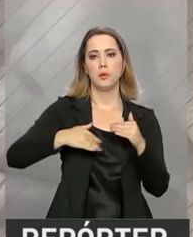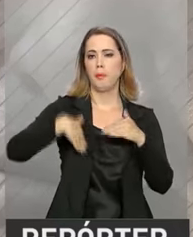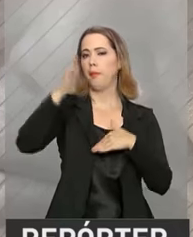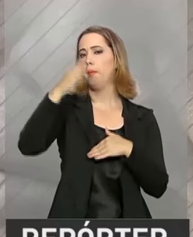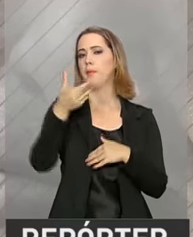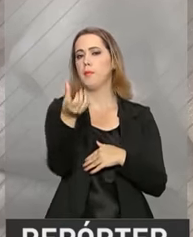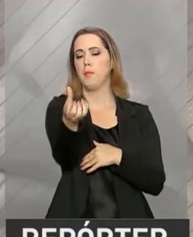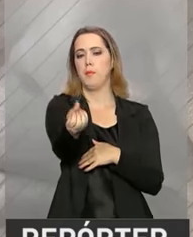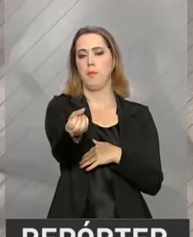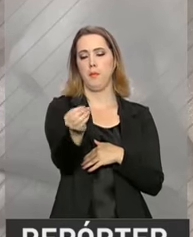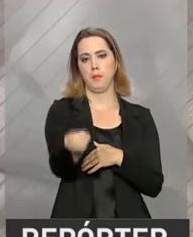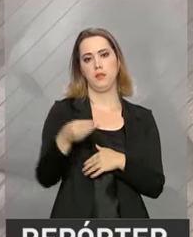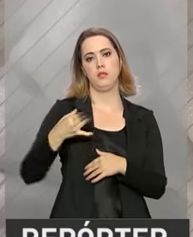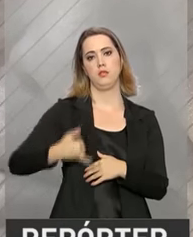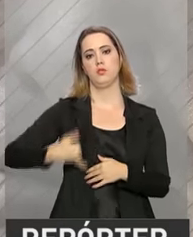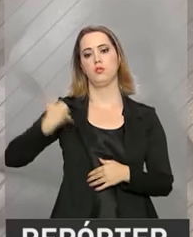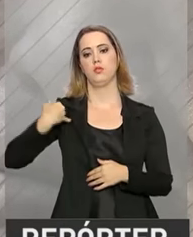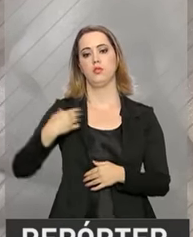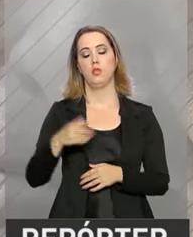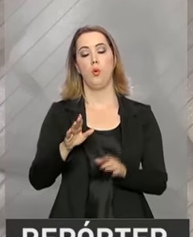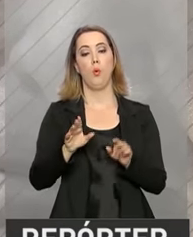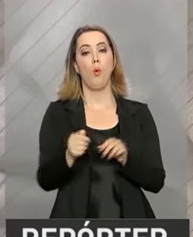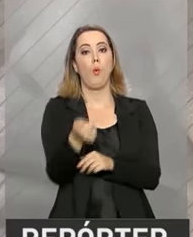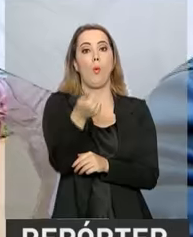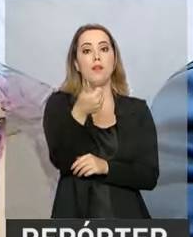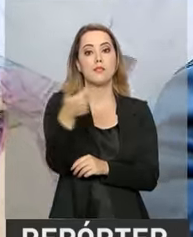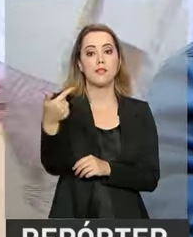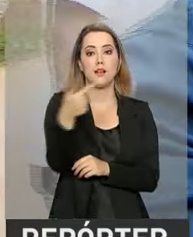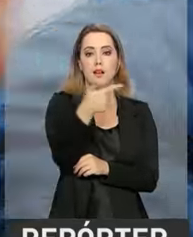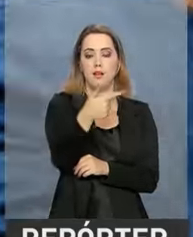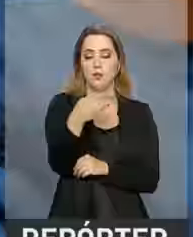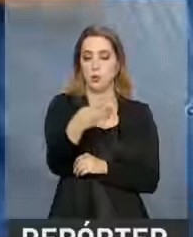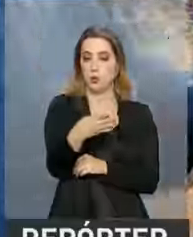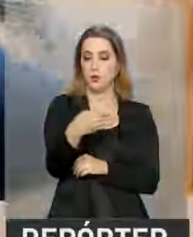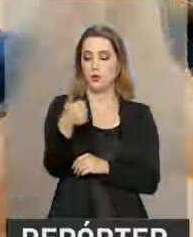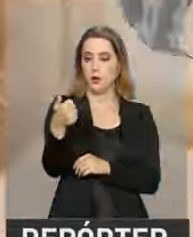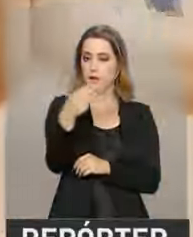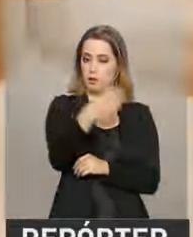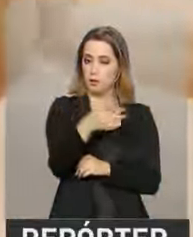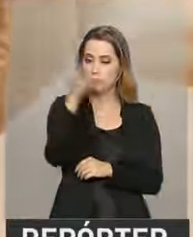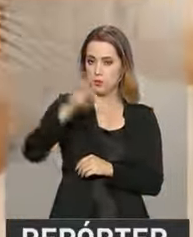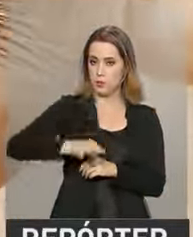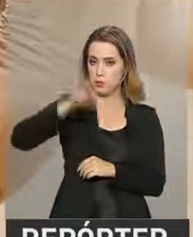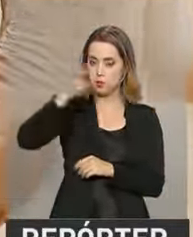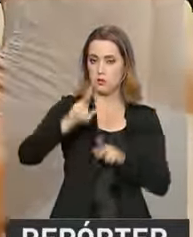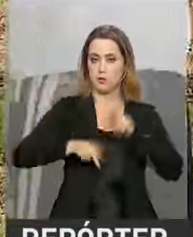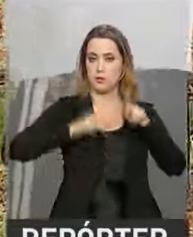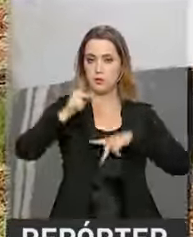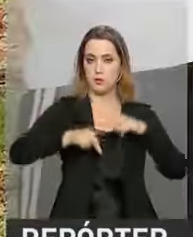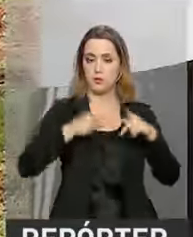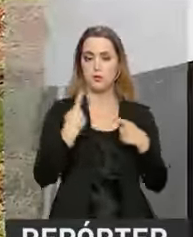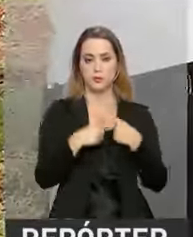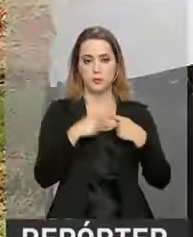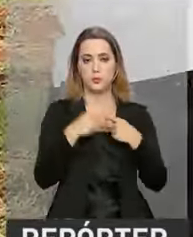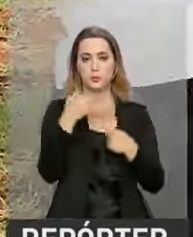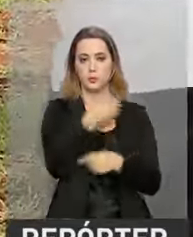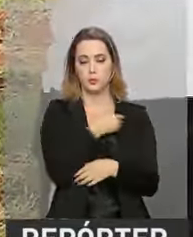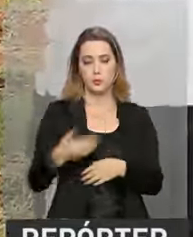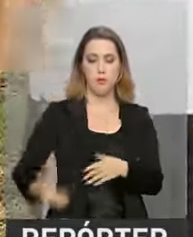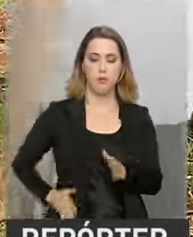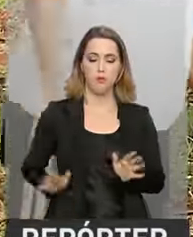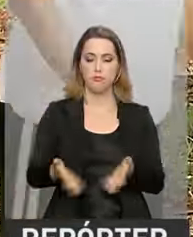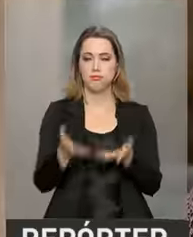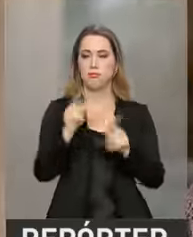alcança a proporção de quase 14% da população por isso o governo desenvolve cada vez mais políticas para esses